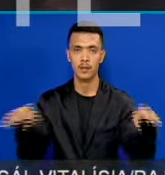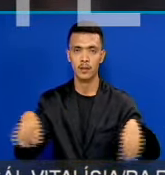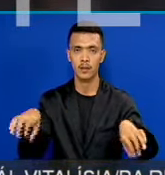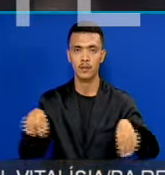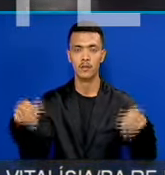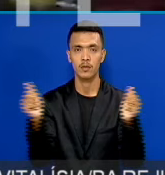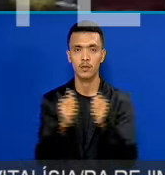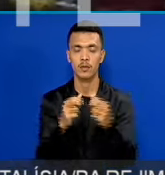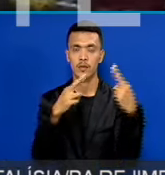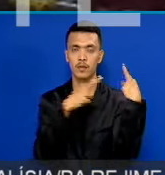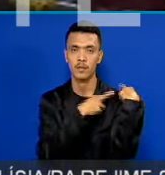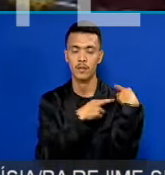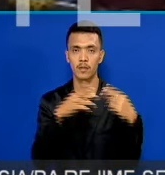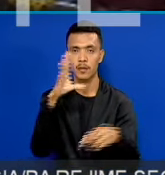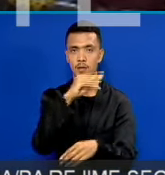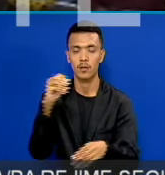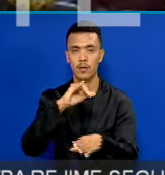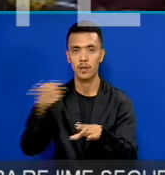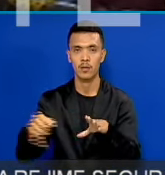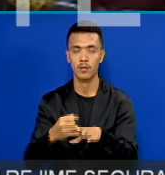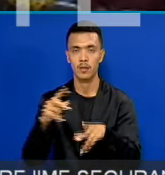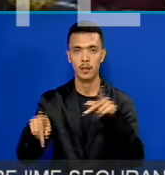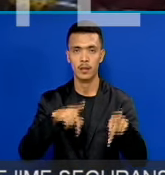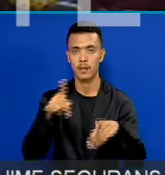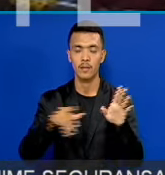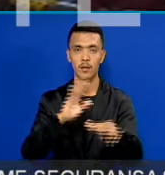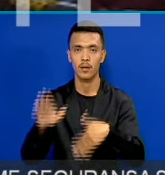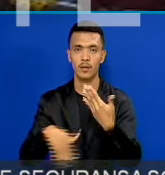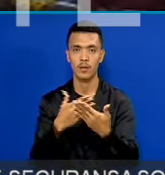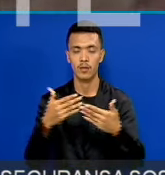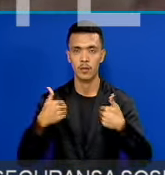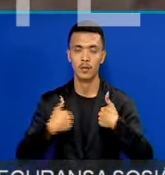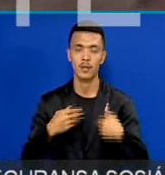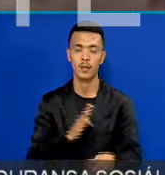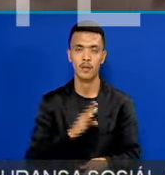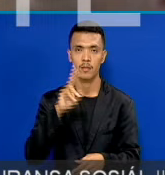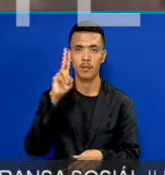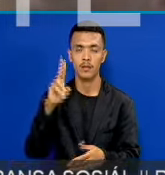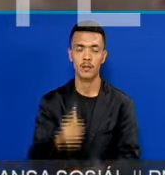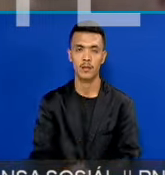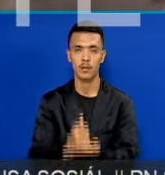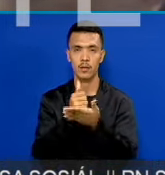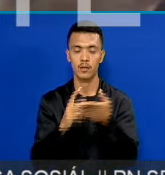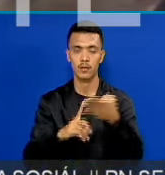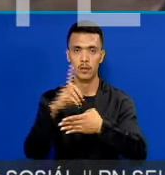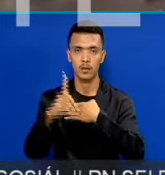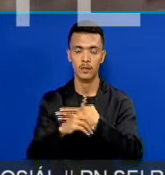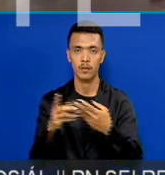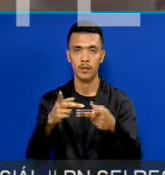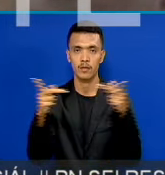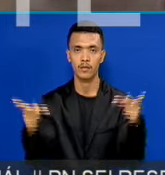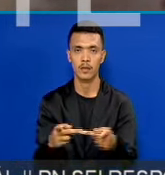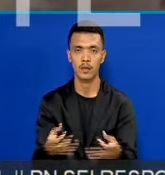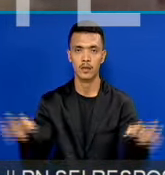ho responsabilidade no envolve entidades soto e município Baucau ho de contribuir para desenvolvimento e ha setor importante